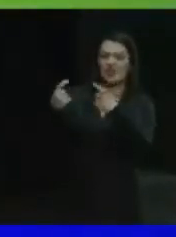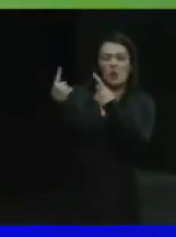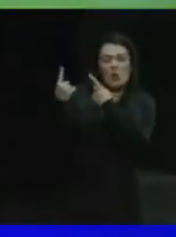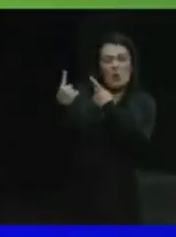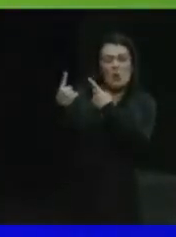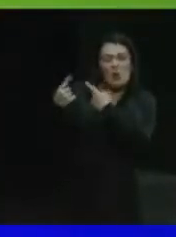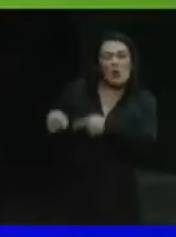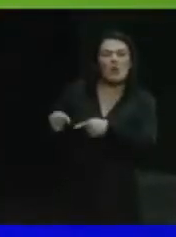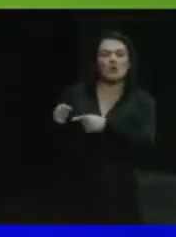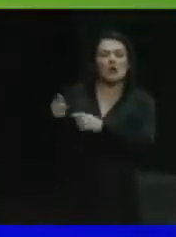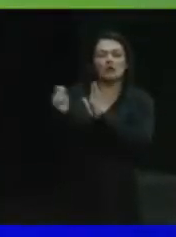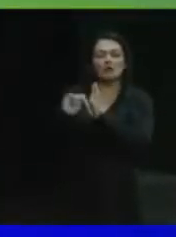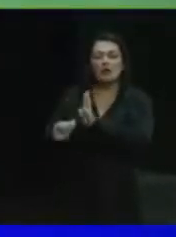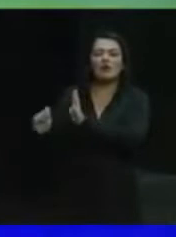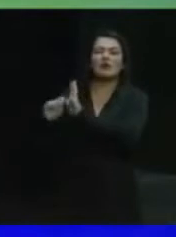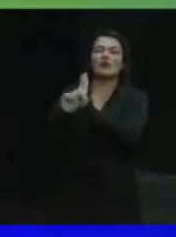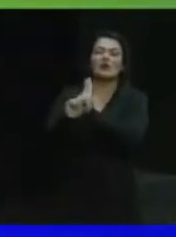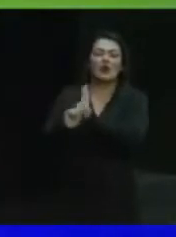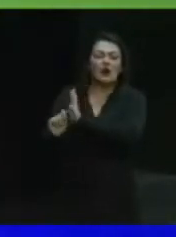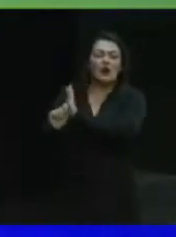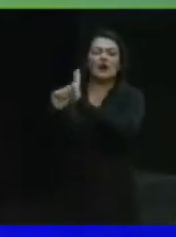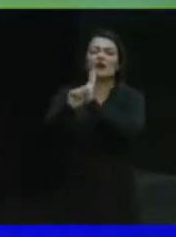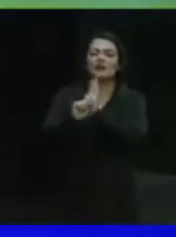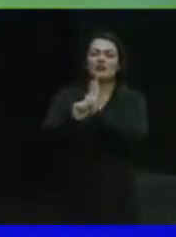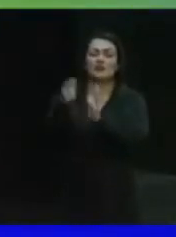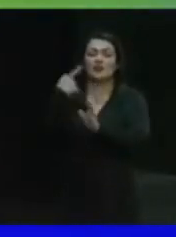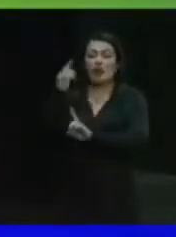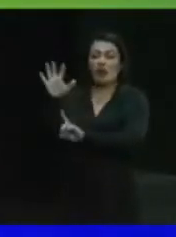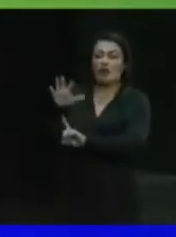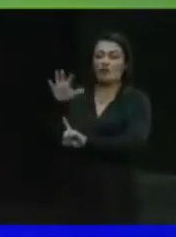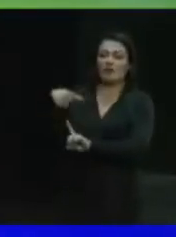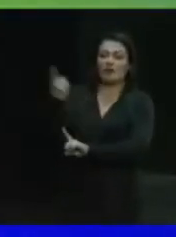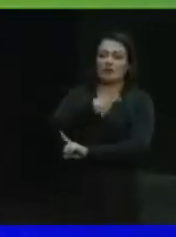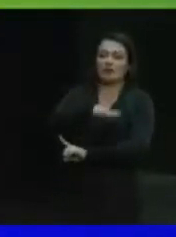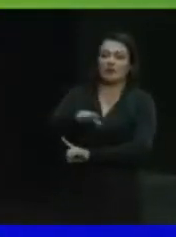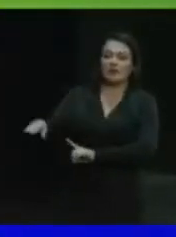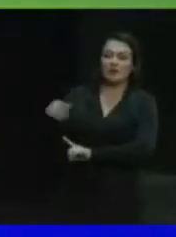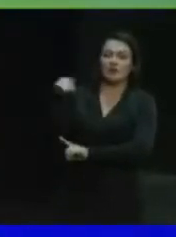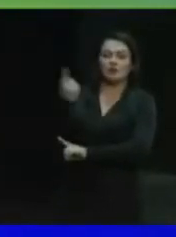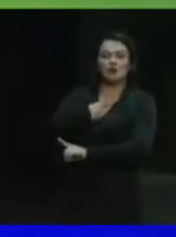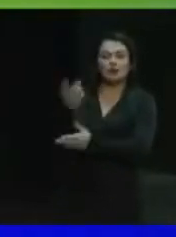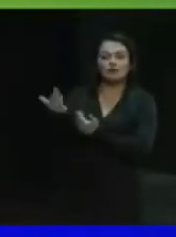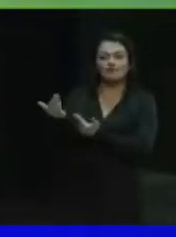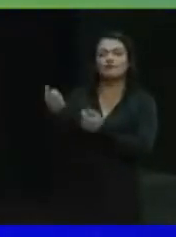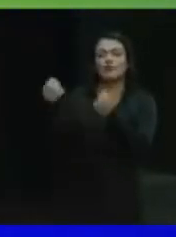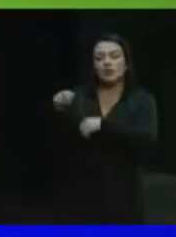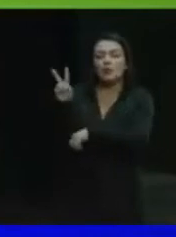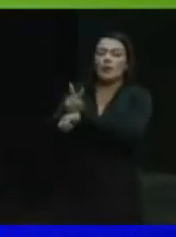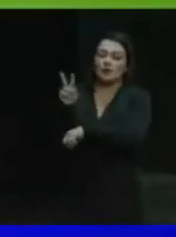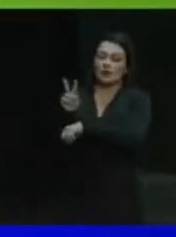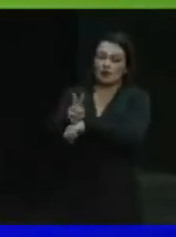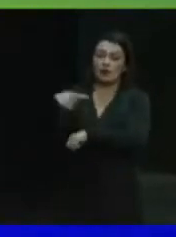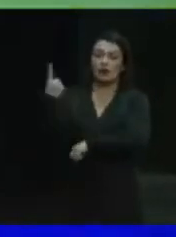que ameaçam nossas crianças, jovens e adultos. Propomos incentivar a virtude e não o